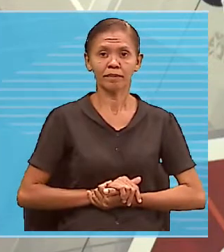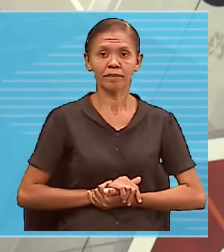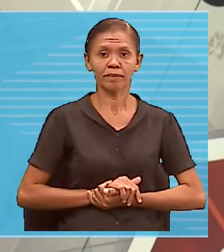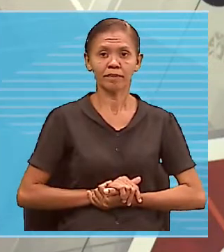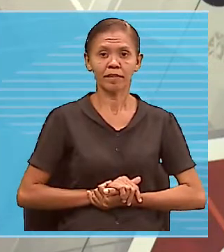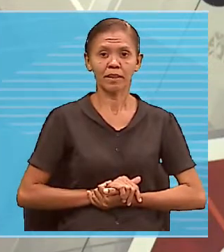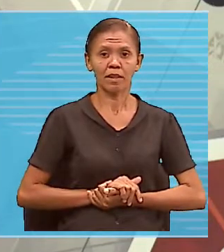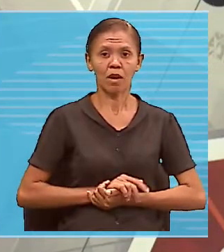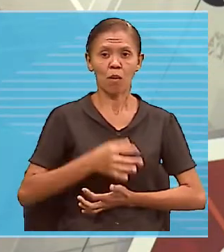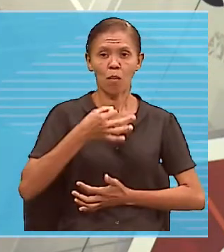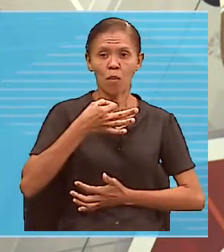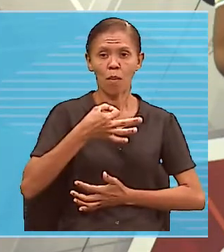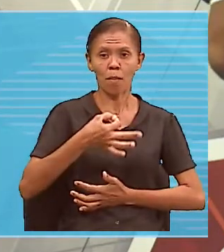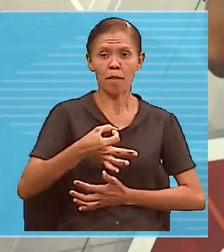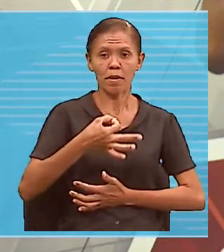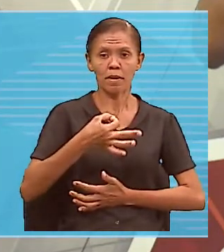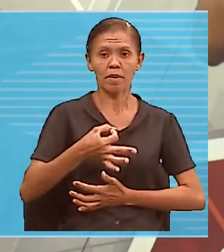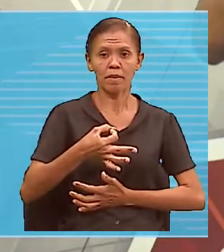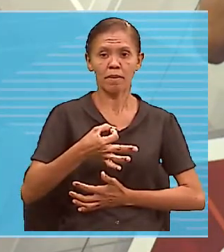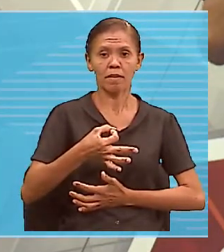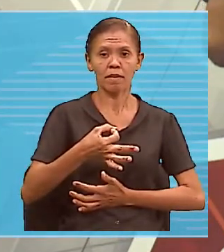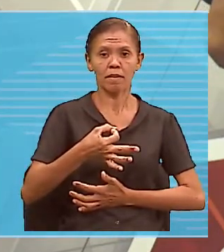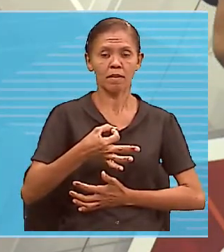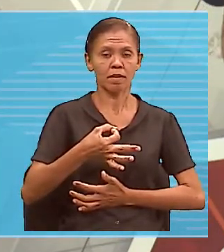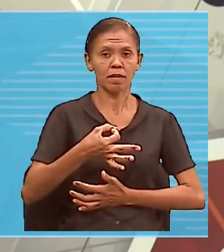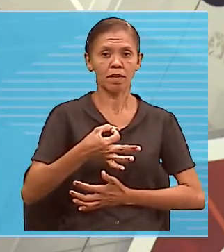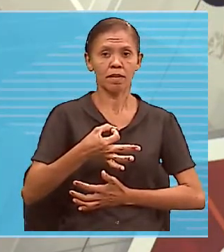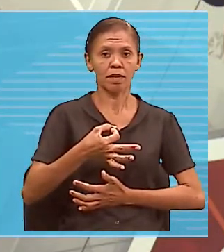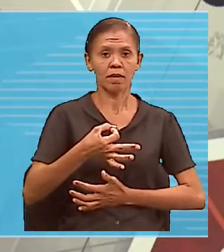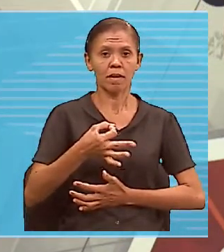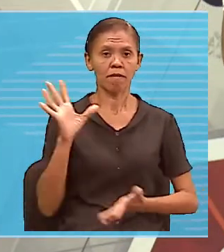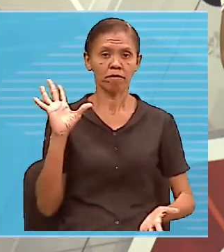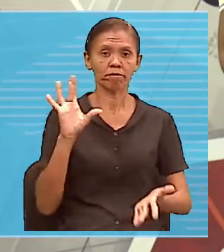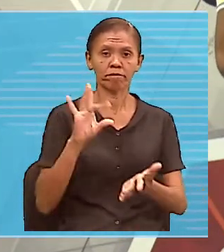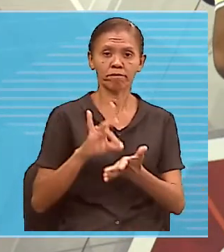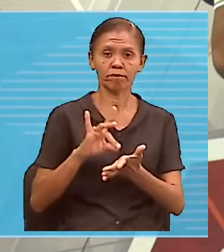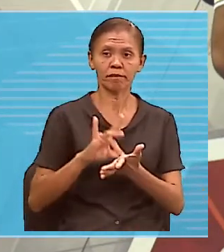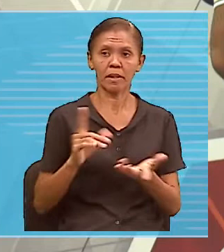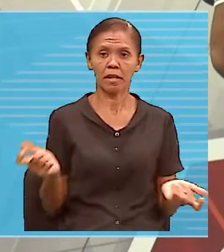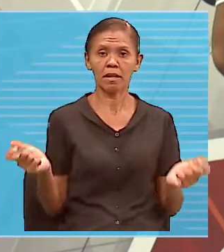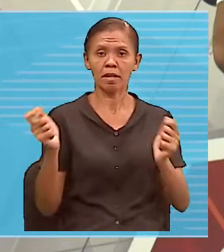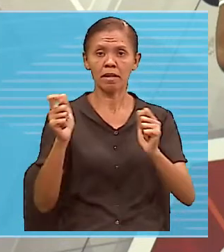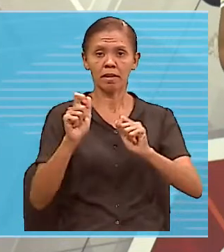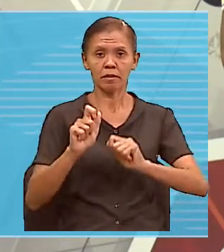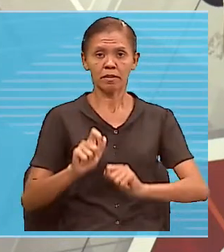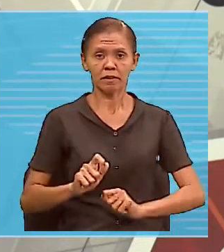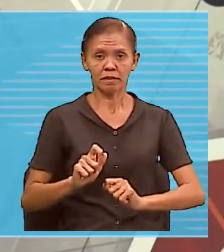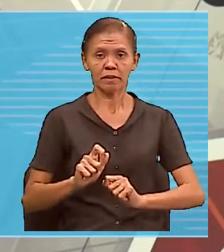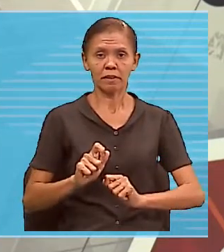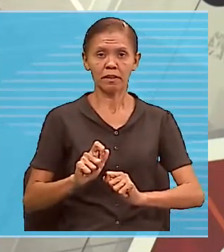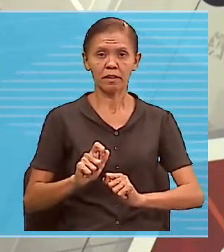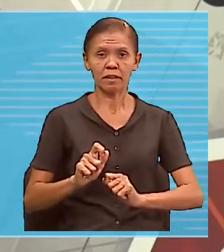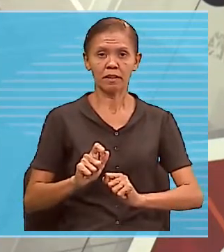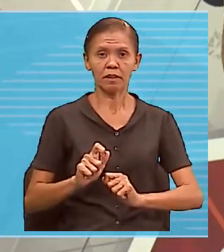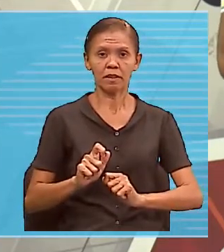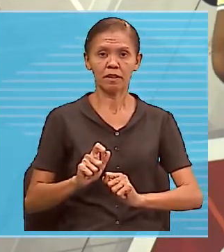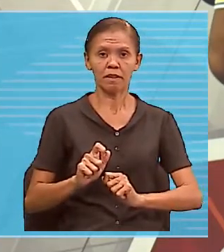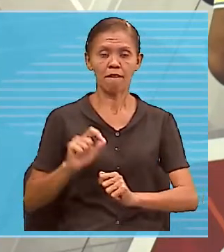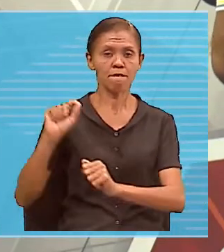É uma opinião concreta assim, que possa ser estabelecida. Como no